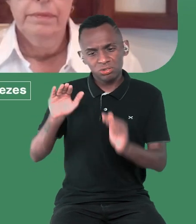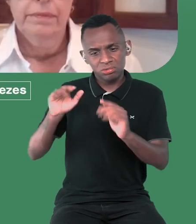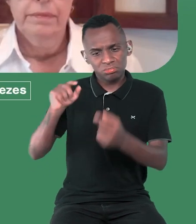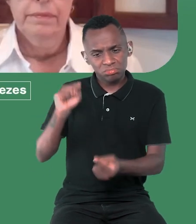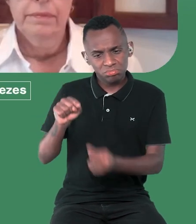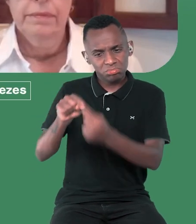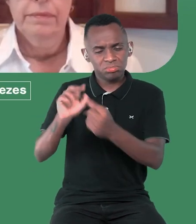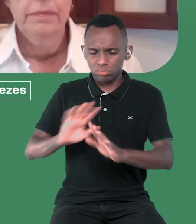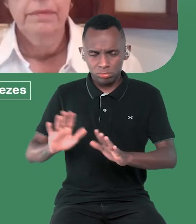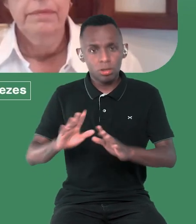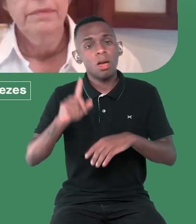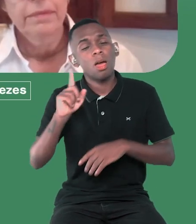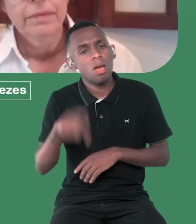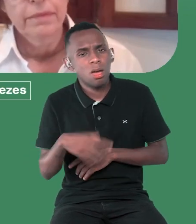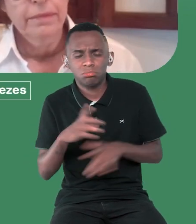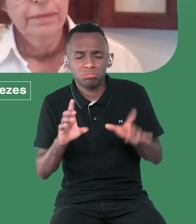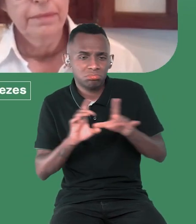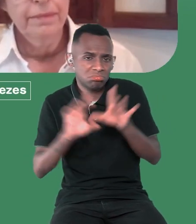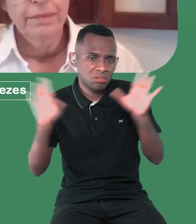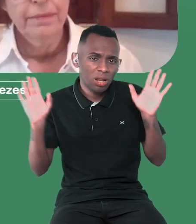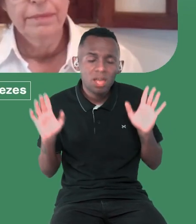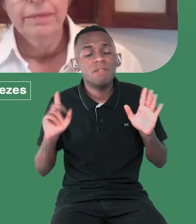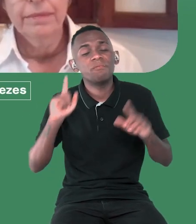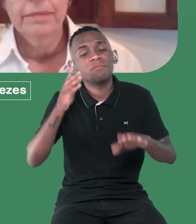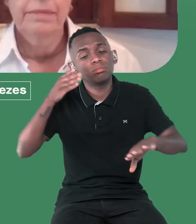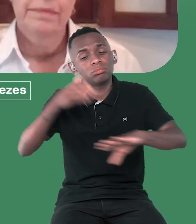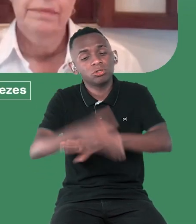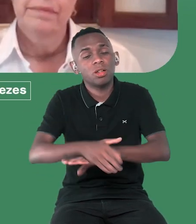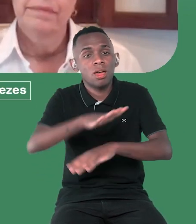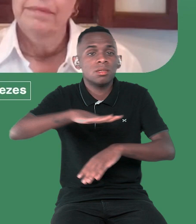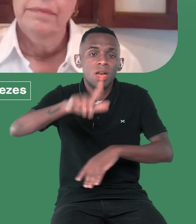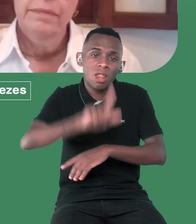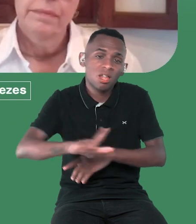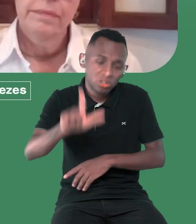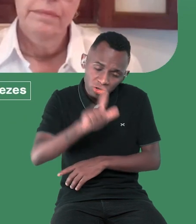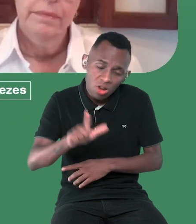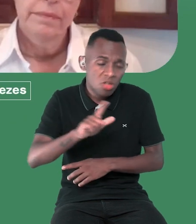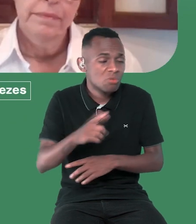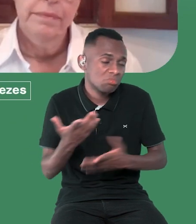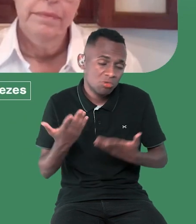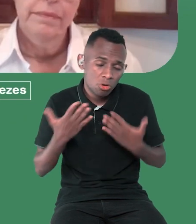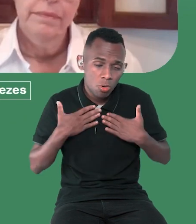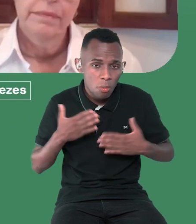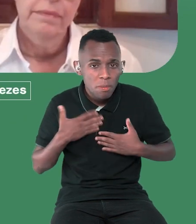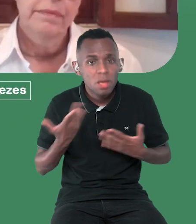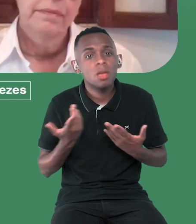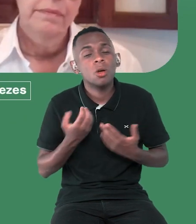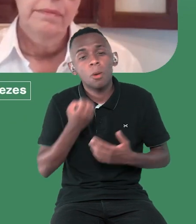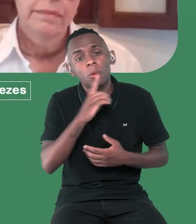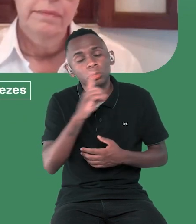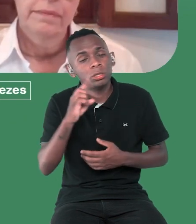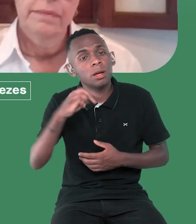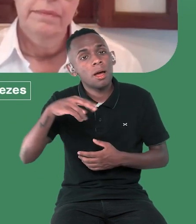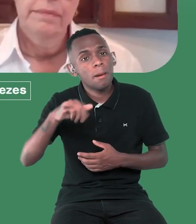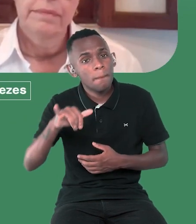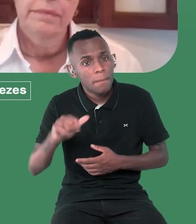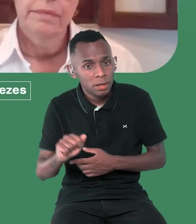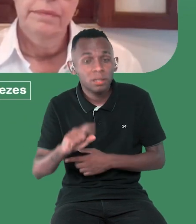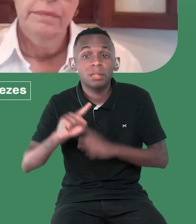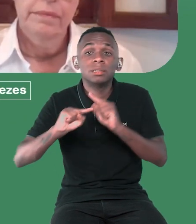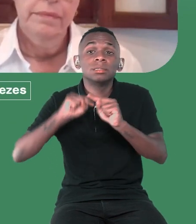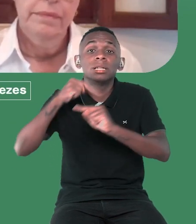acho que é isso, a minha história de entrada na literatura infantil foi essa, com o Bom Dia, Ana Maria,